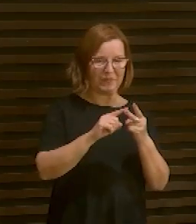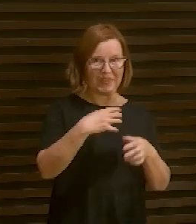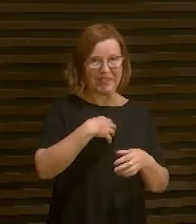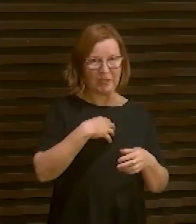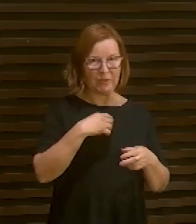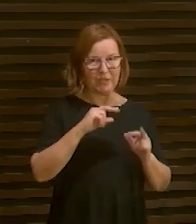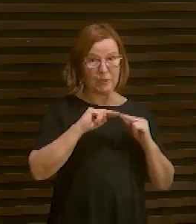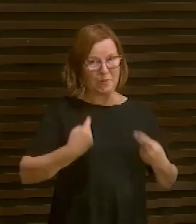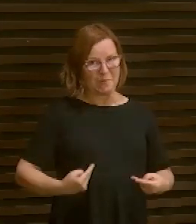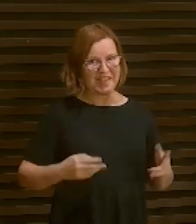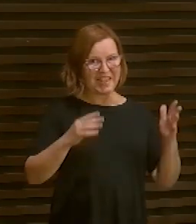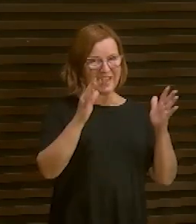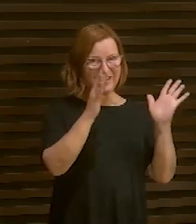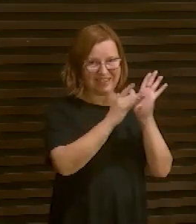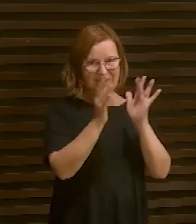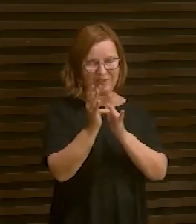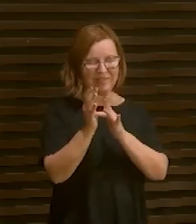humana, Jesus.